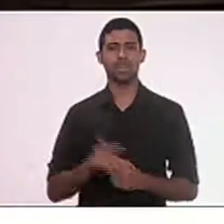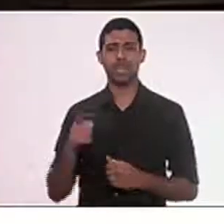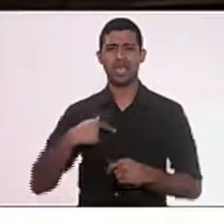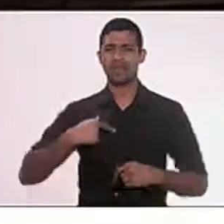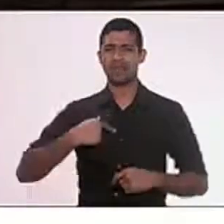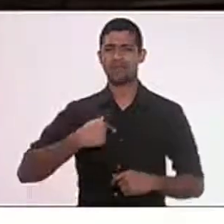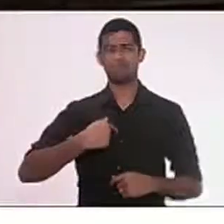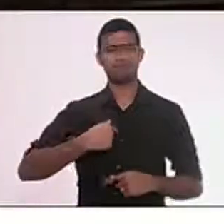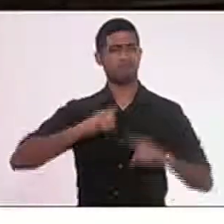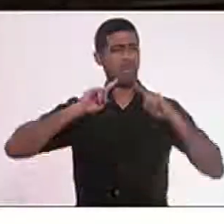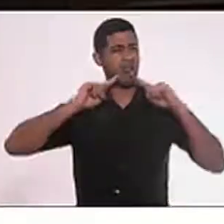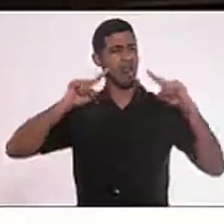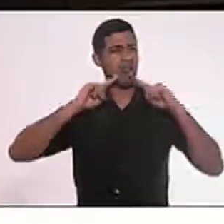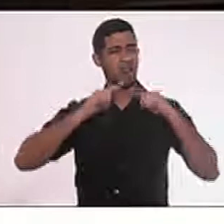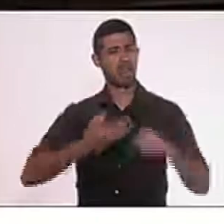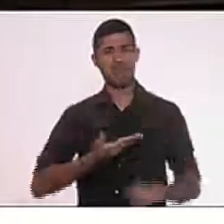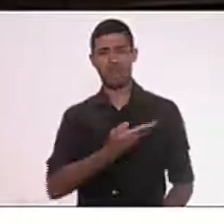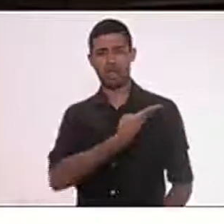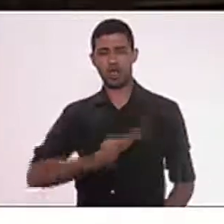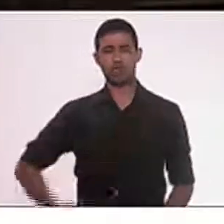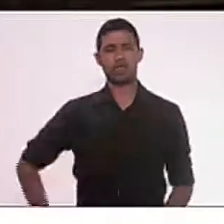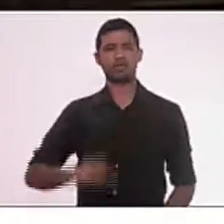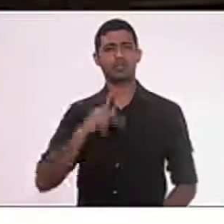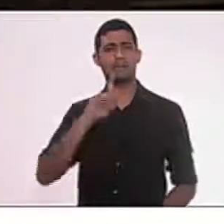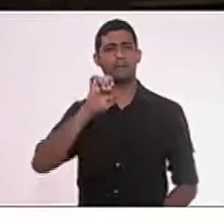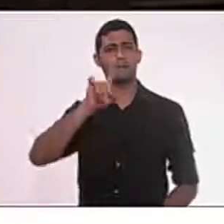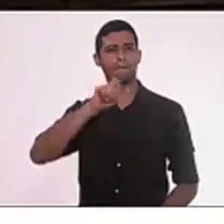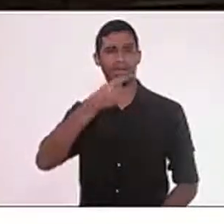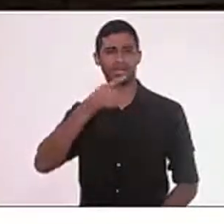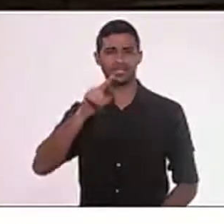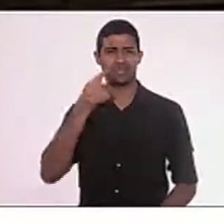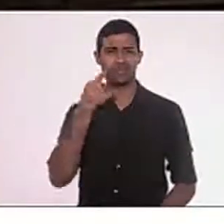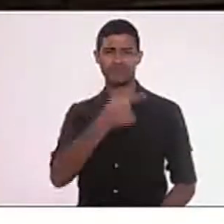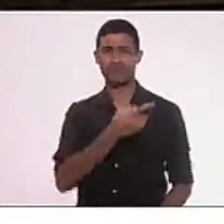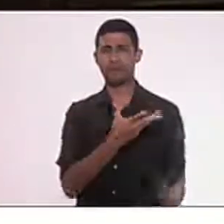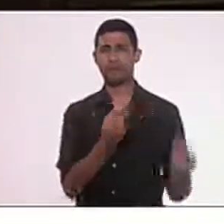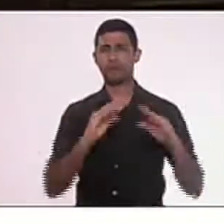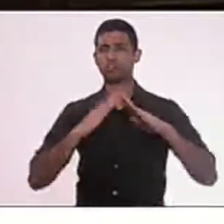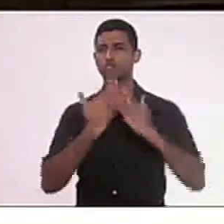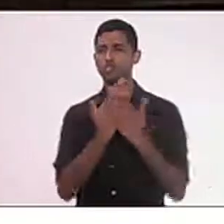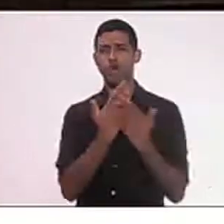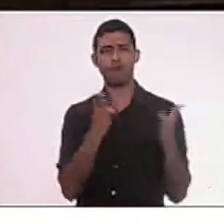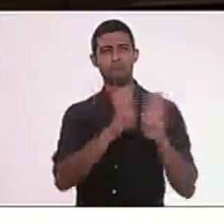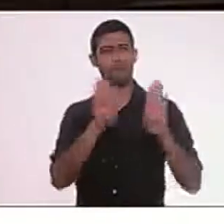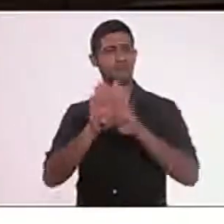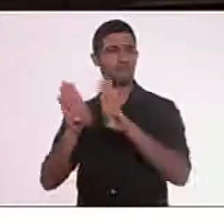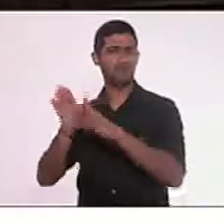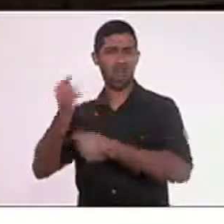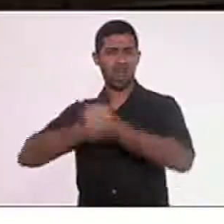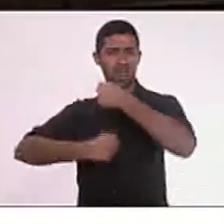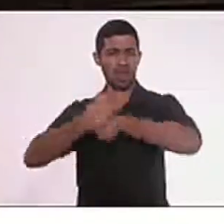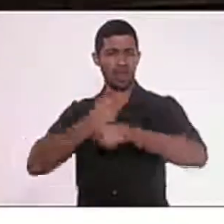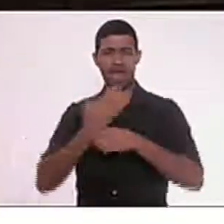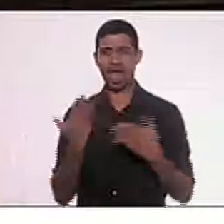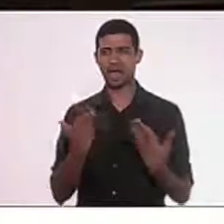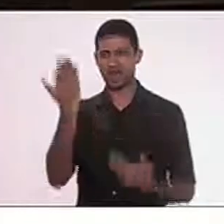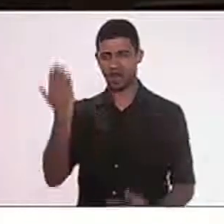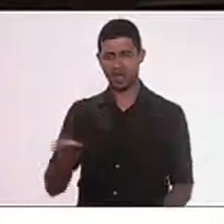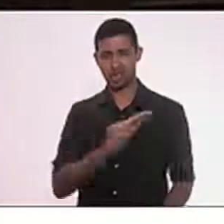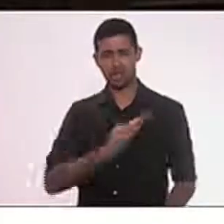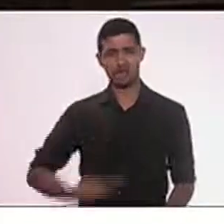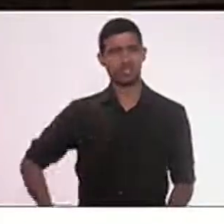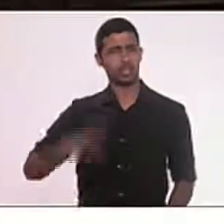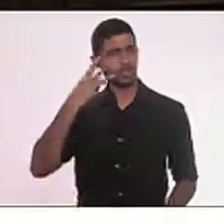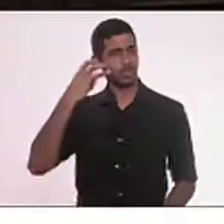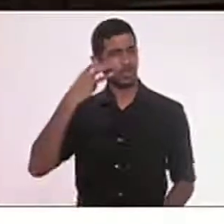criticando o governo Pezão Dornelles pela quantidade de escolas fechadas no quadriênio passado. Vem agora o governador Witzel, em